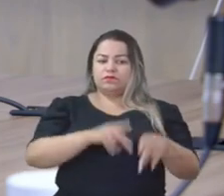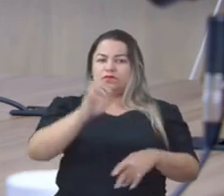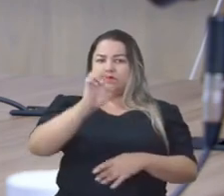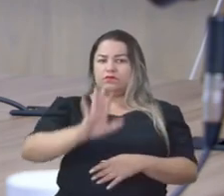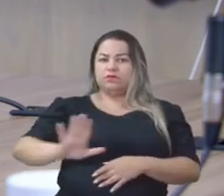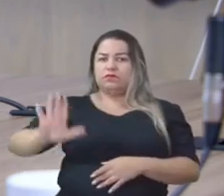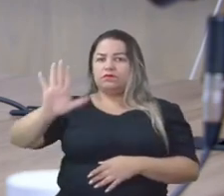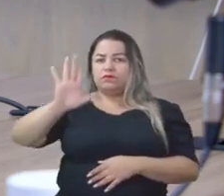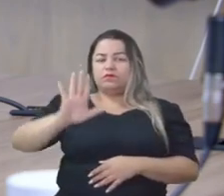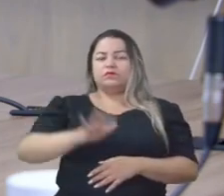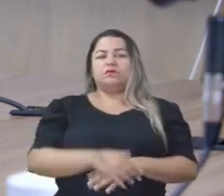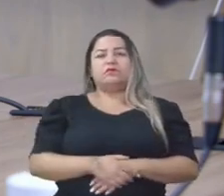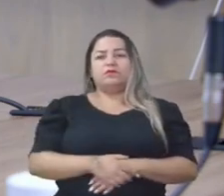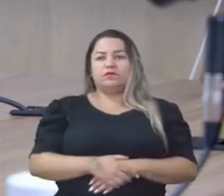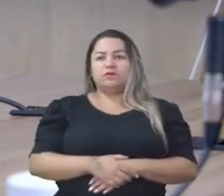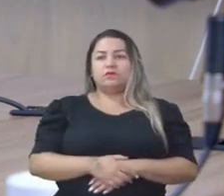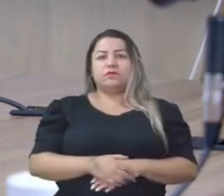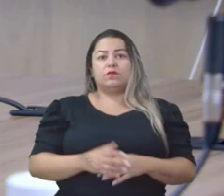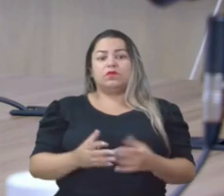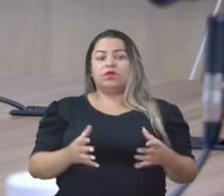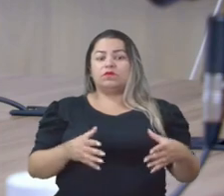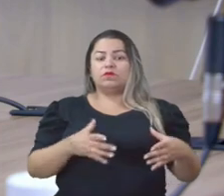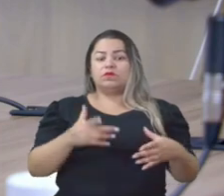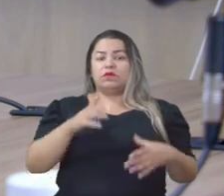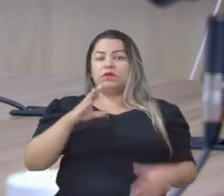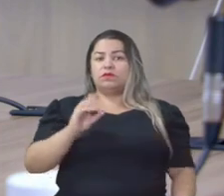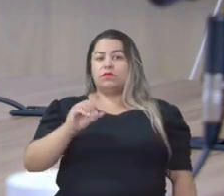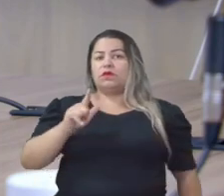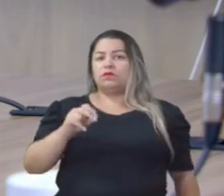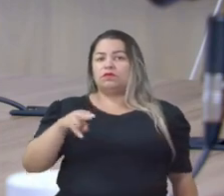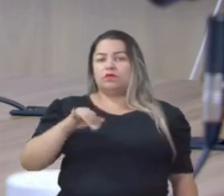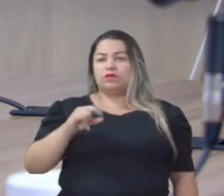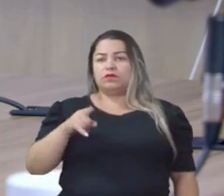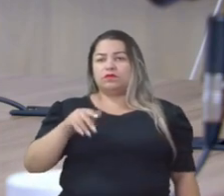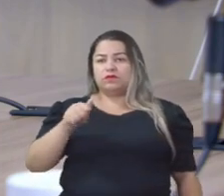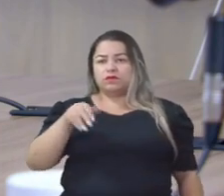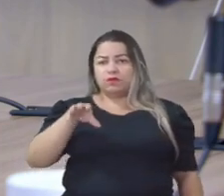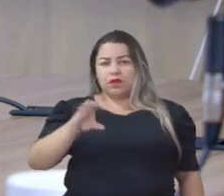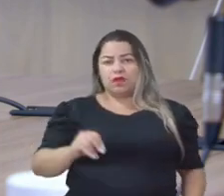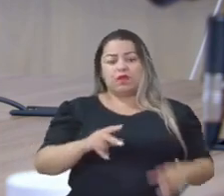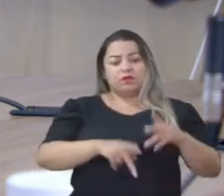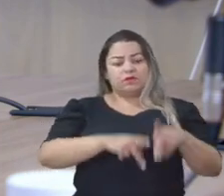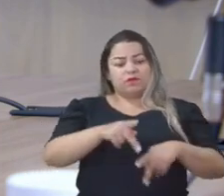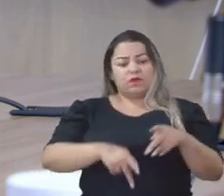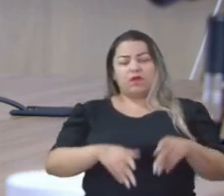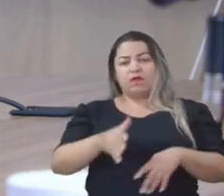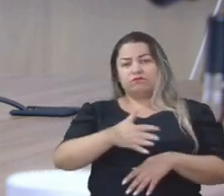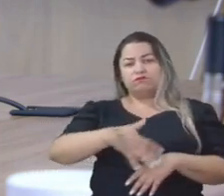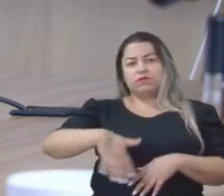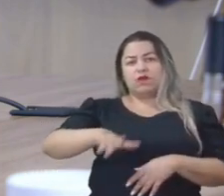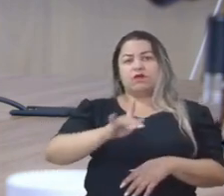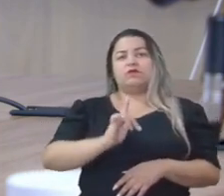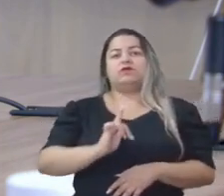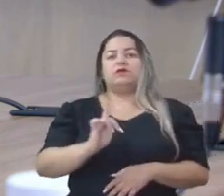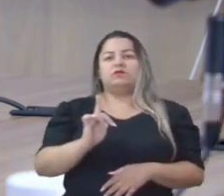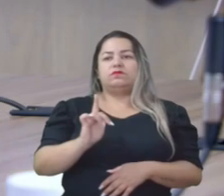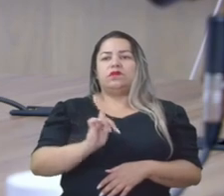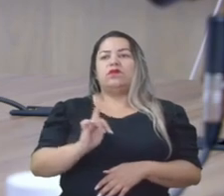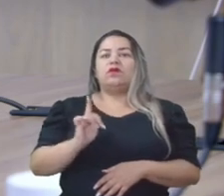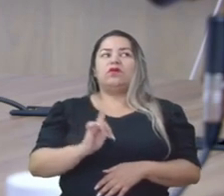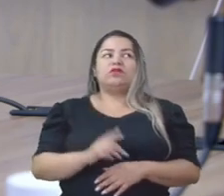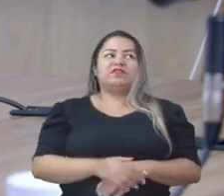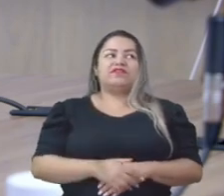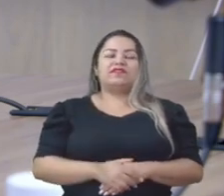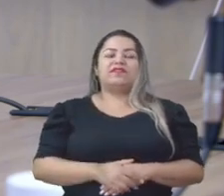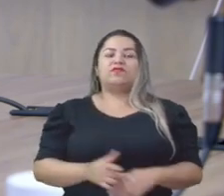Europa, enfim, por conta da colonização, posteriormente, historicamente. Esses povos até tiveram que